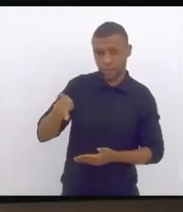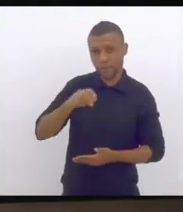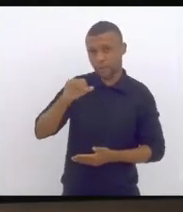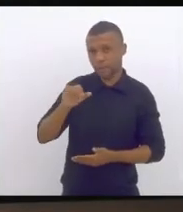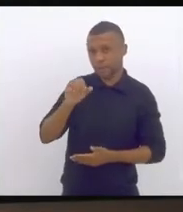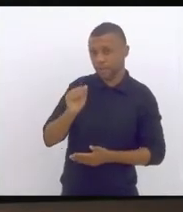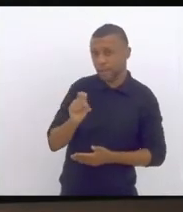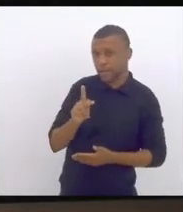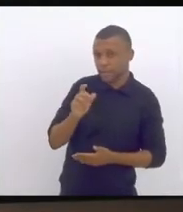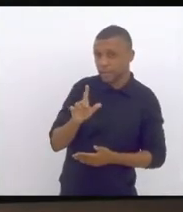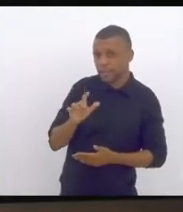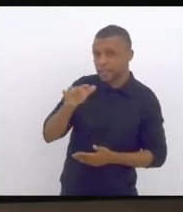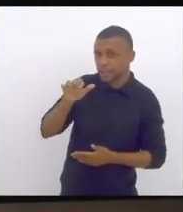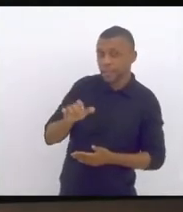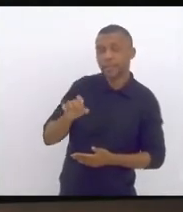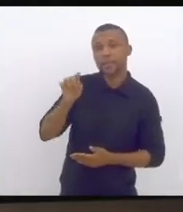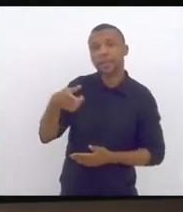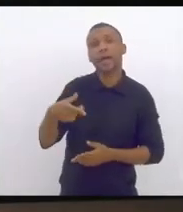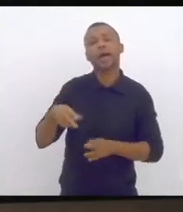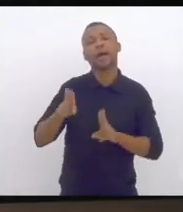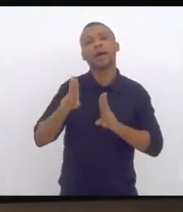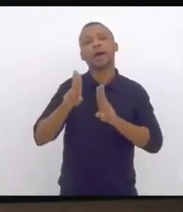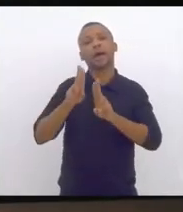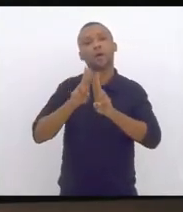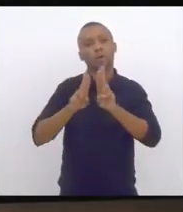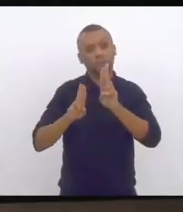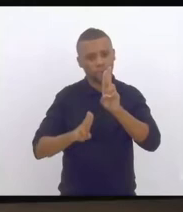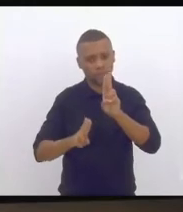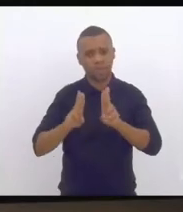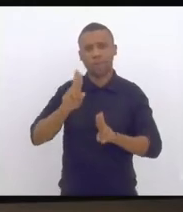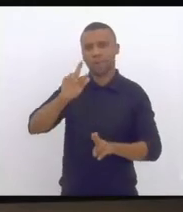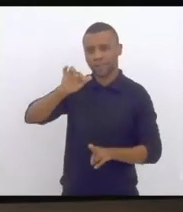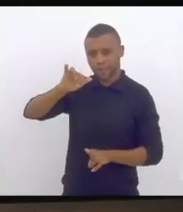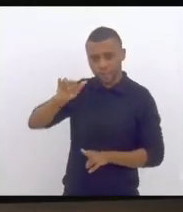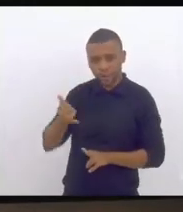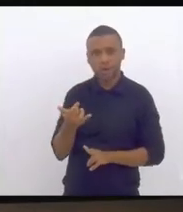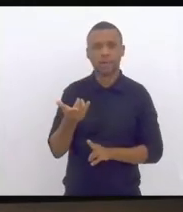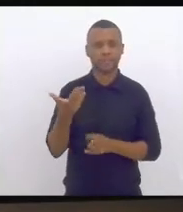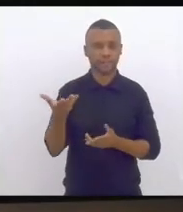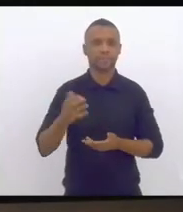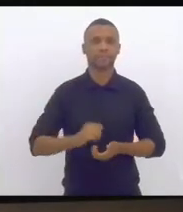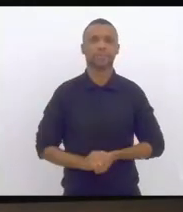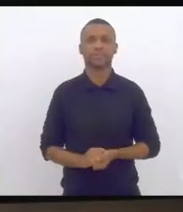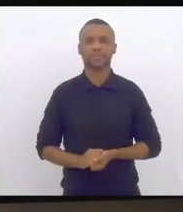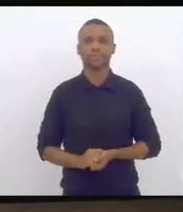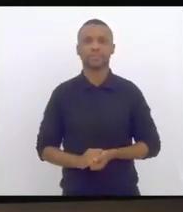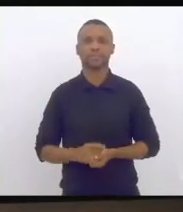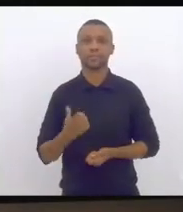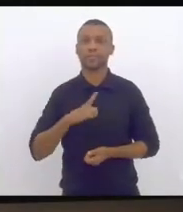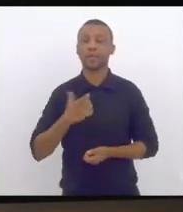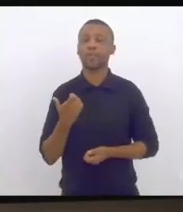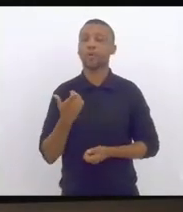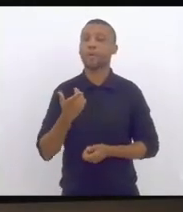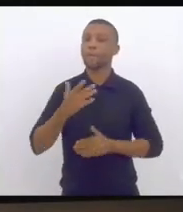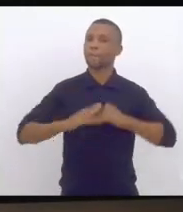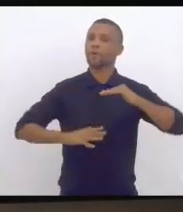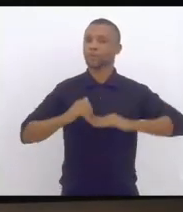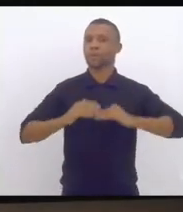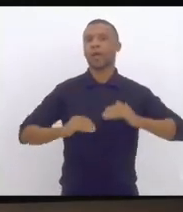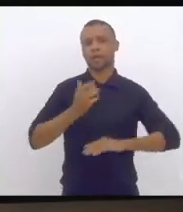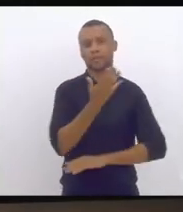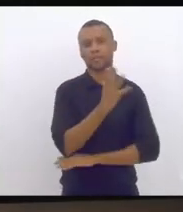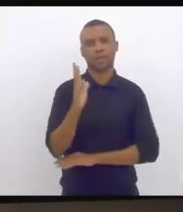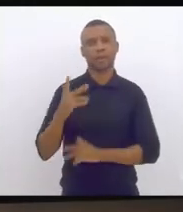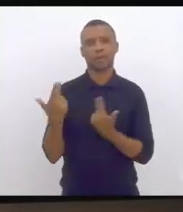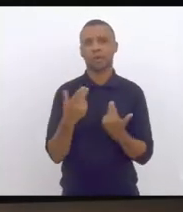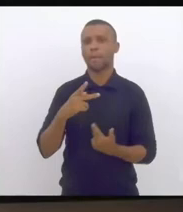Universidade Federal do Estado do Rio de Janeiro, a nossa UFRJ. A gente tem ambientalistas aqui, como